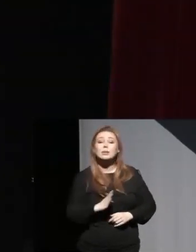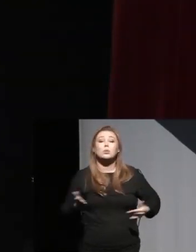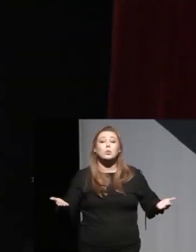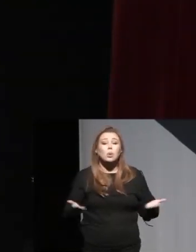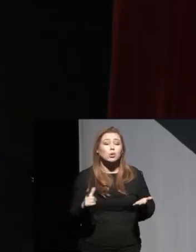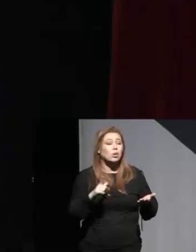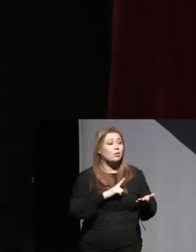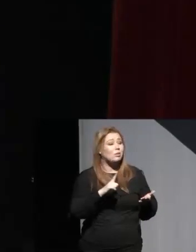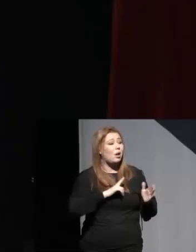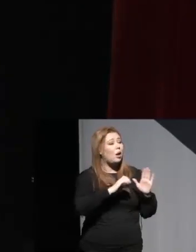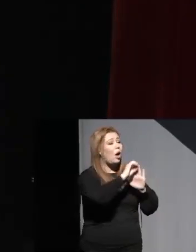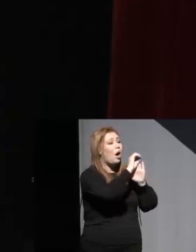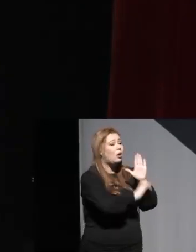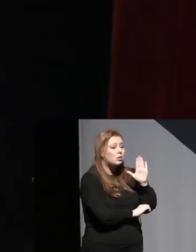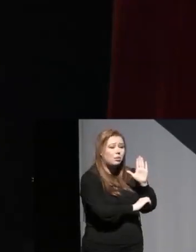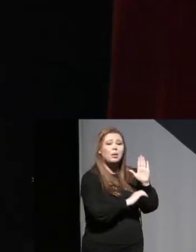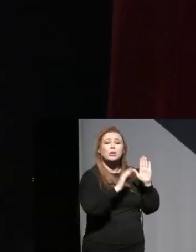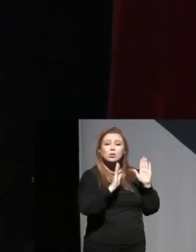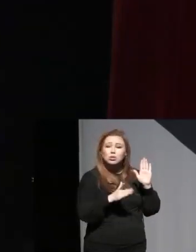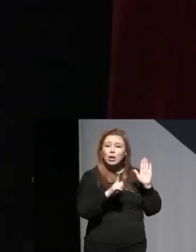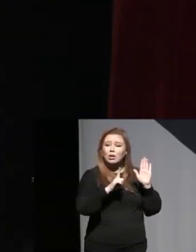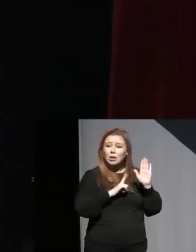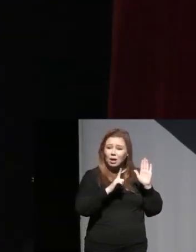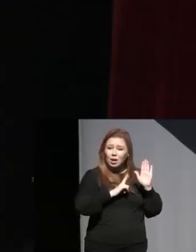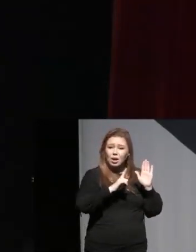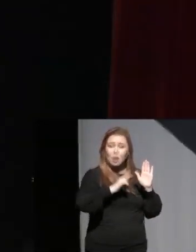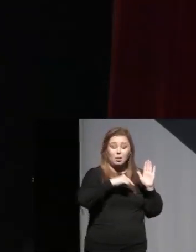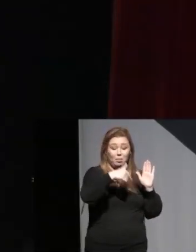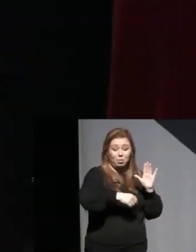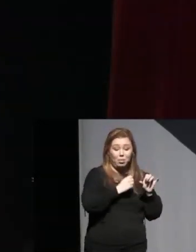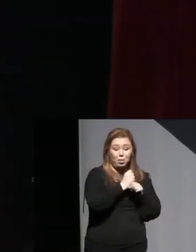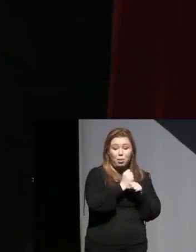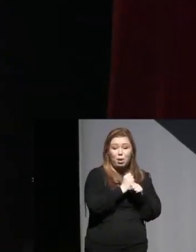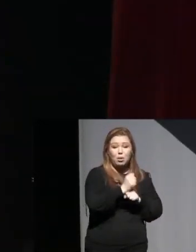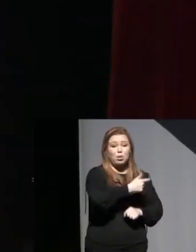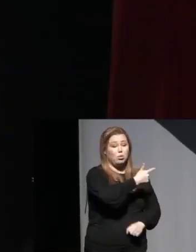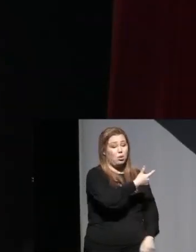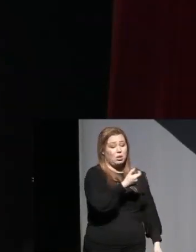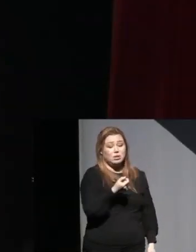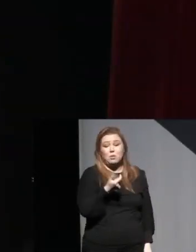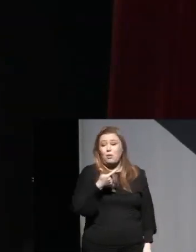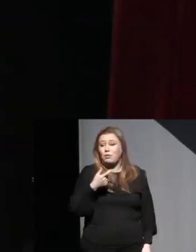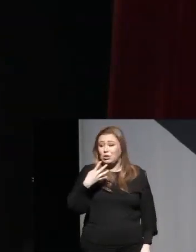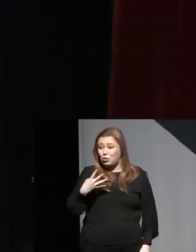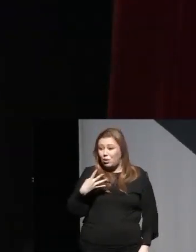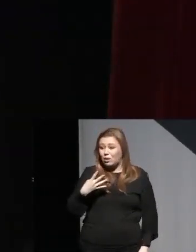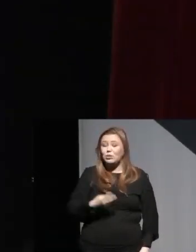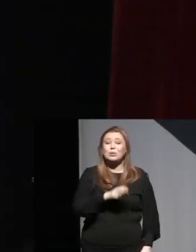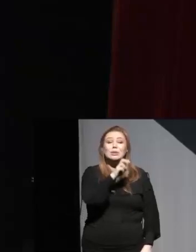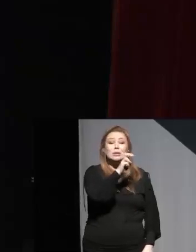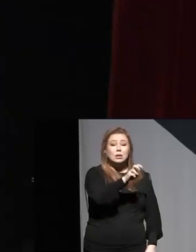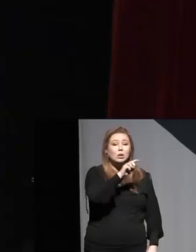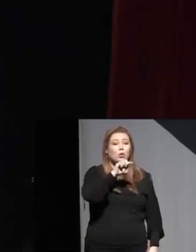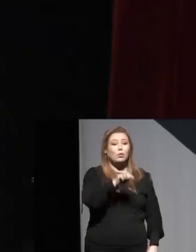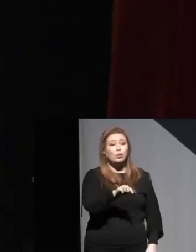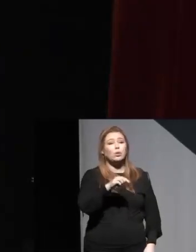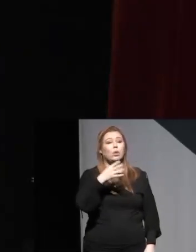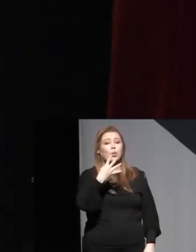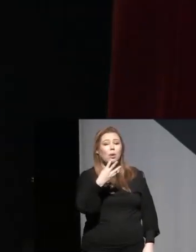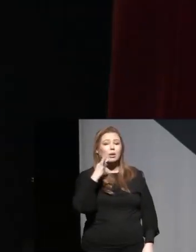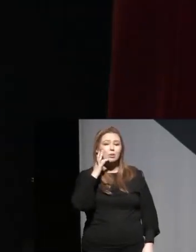um orçamento previsto para o ano de 2024 de 5,4